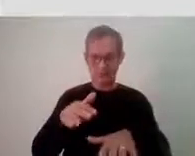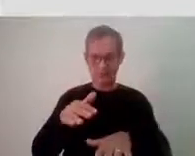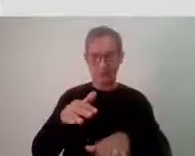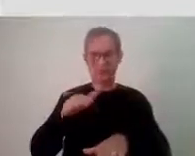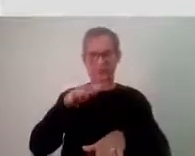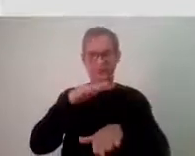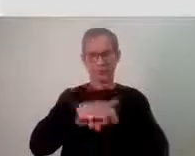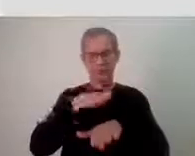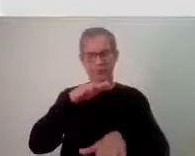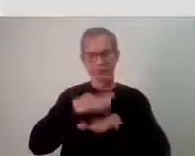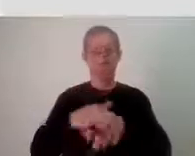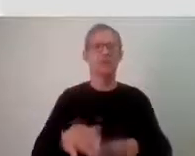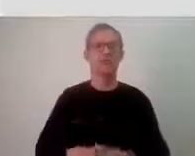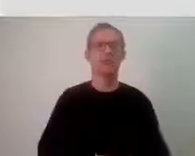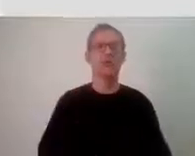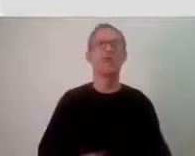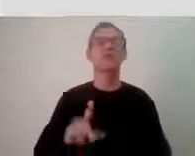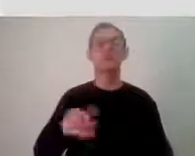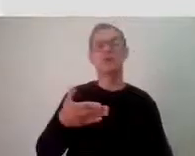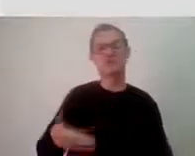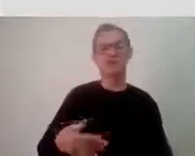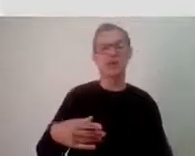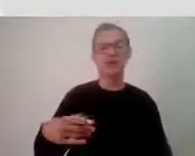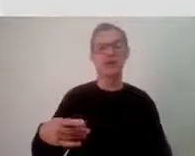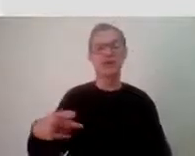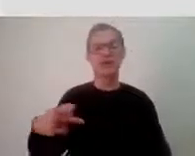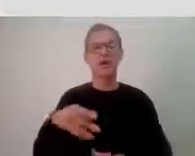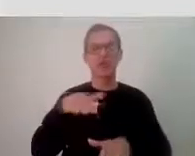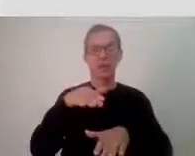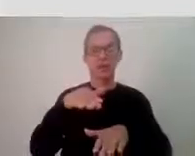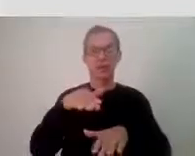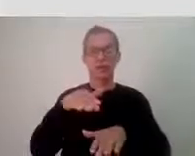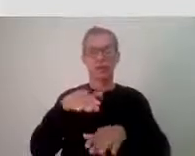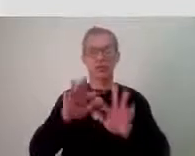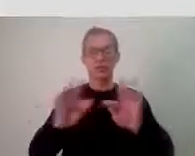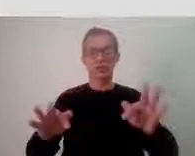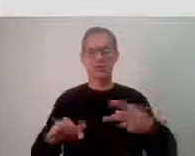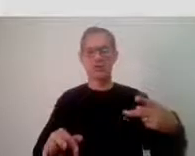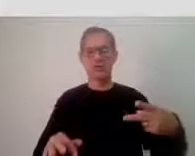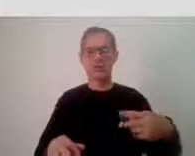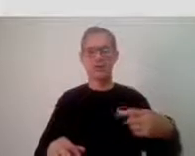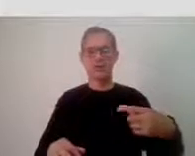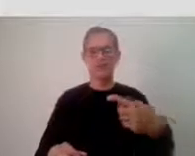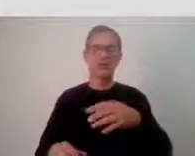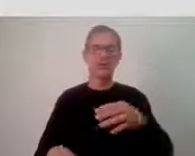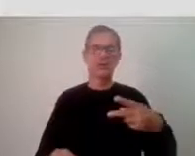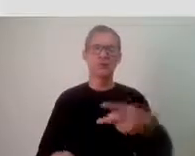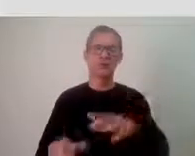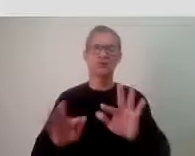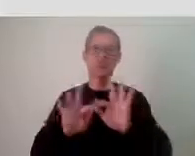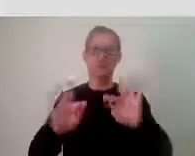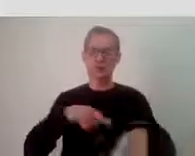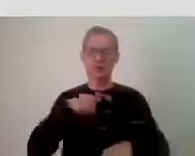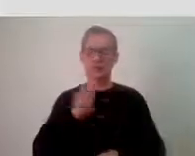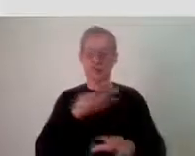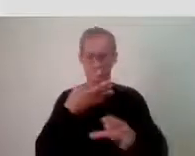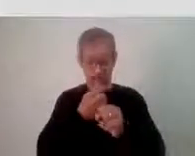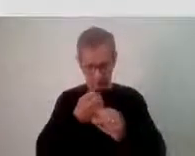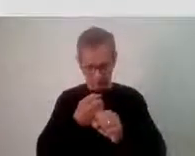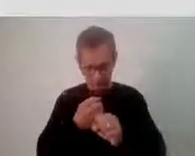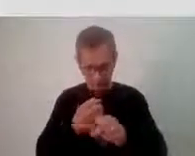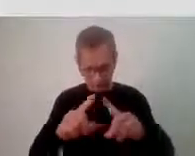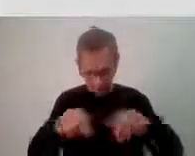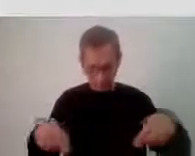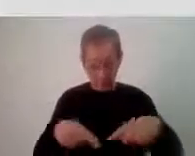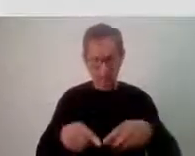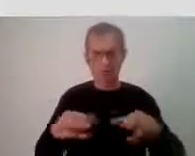que está por baixo, que nada mais é a maior função menos a menor função. Para isso, a gente tem que calcular, para calcular a área